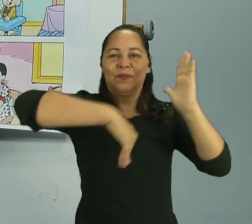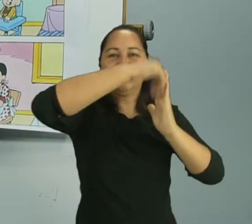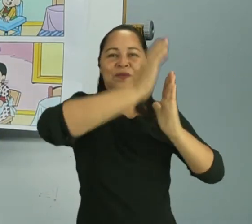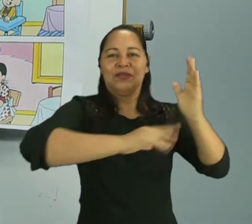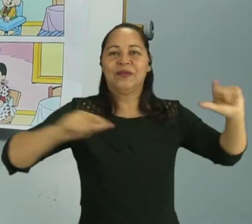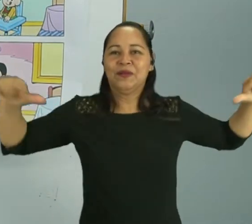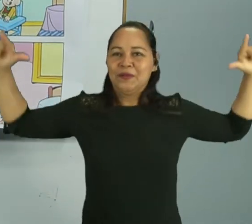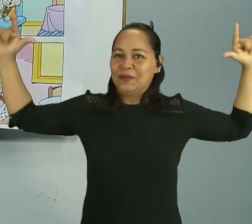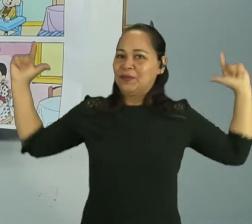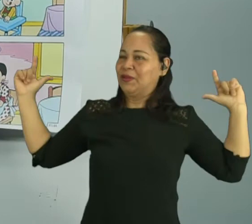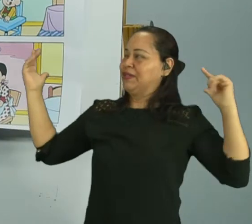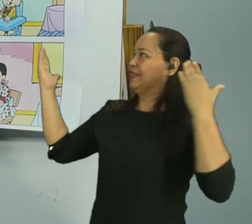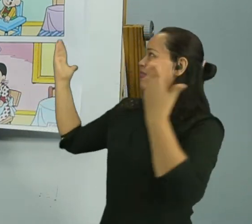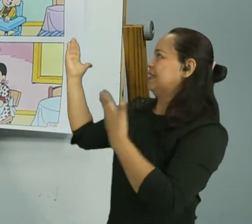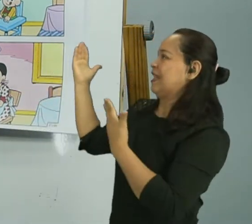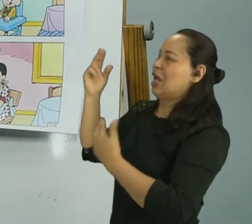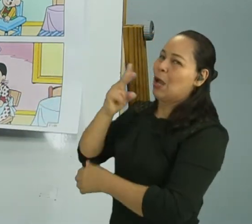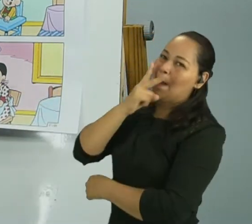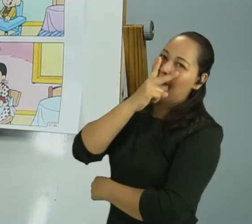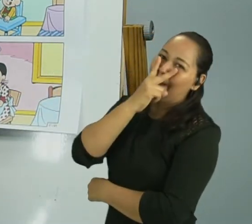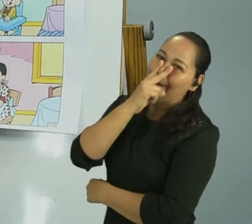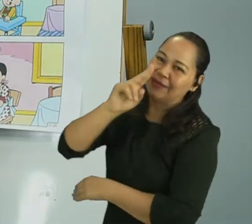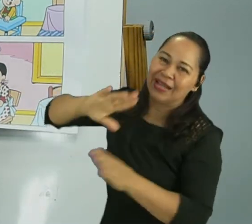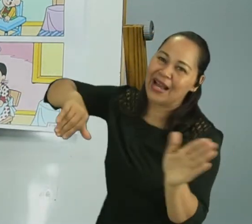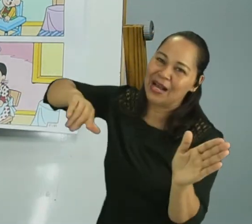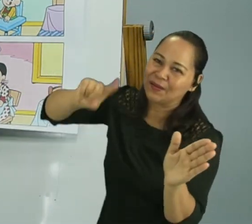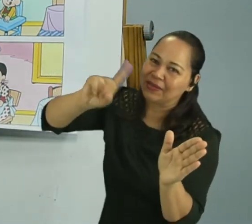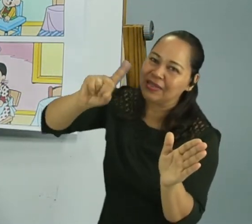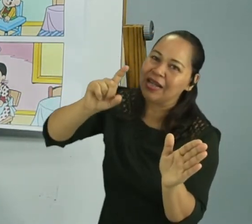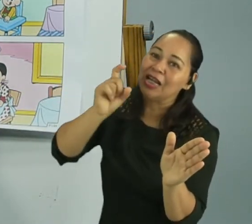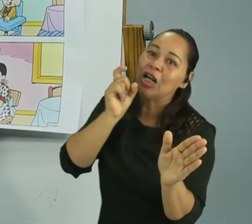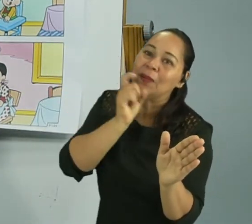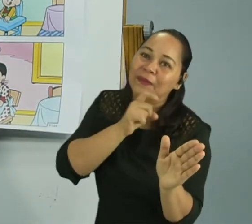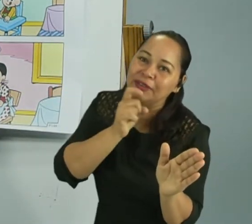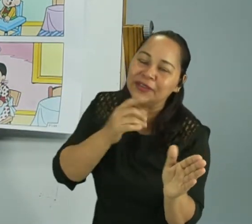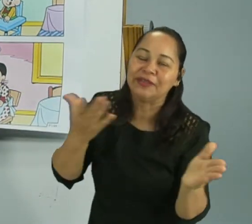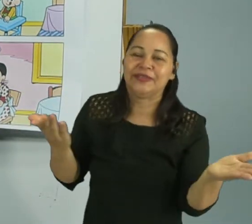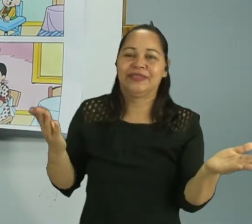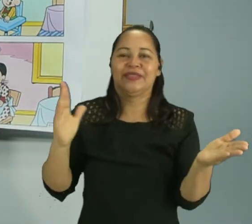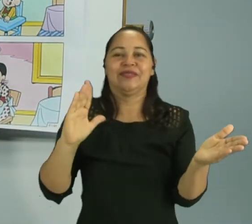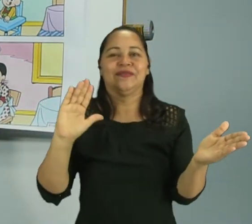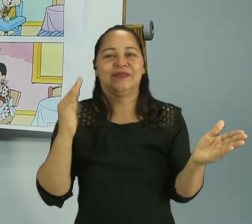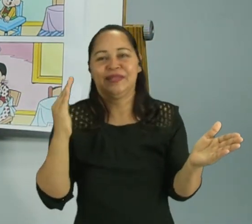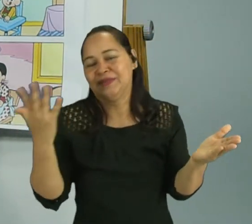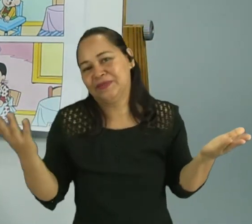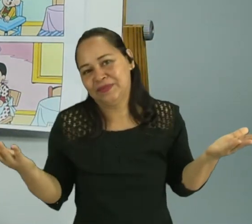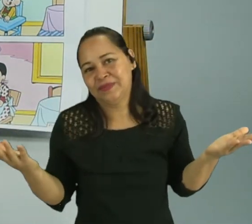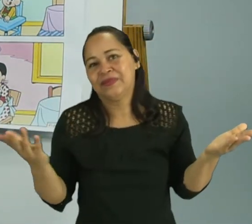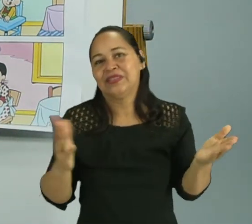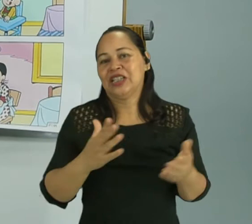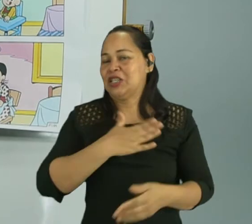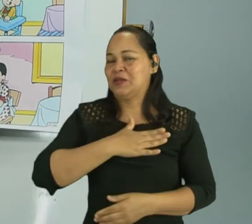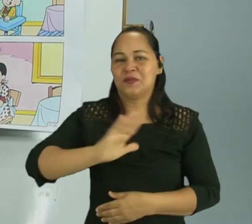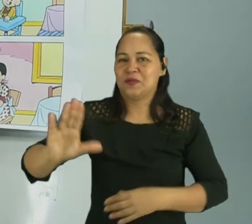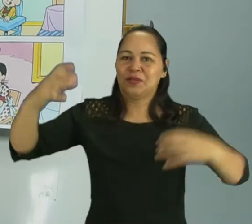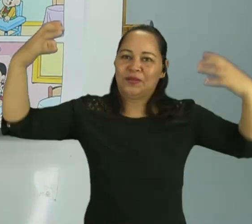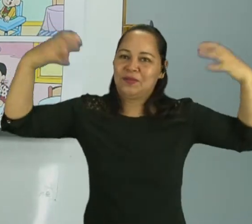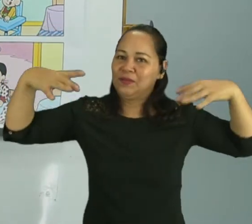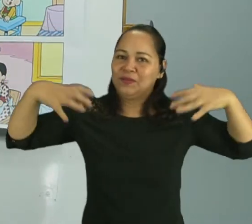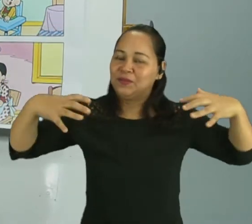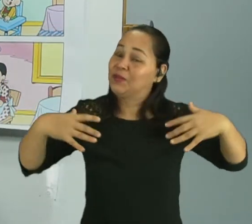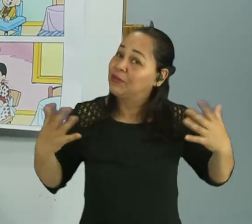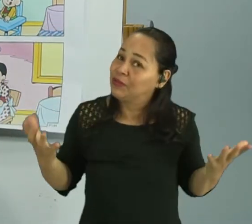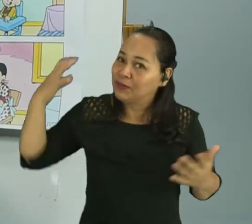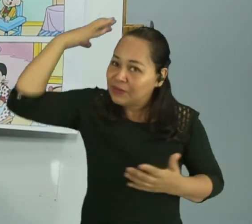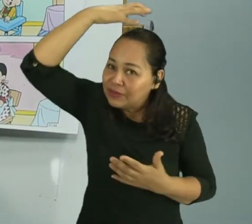numa pintura, né? Porque a gente sabe, né? Que a característica também dele é de não tomar banho, né? Não gostar, que não é legal. Depois nós vamos